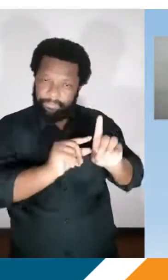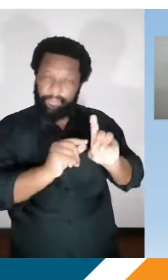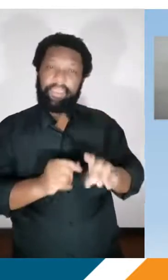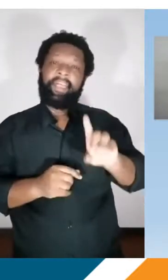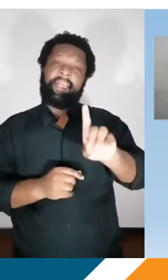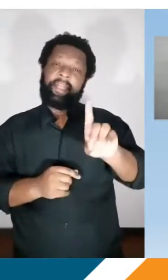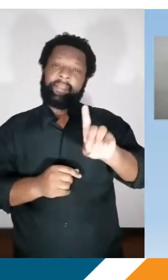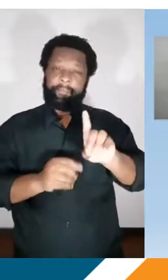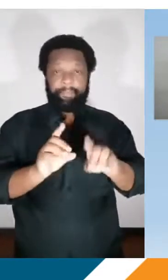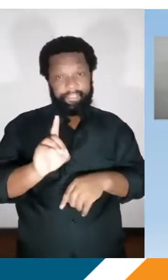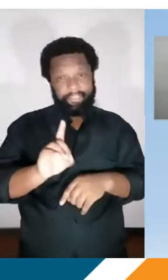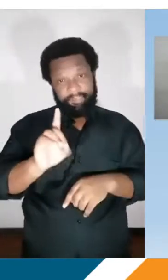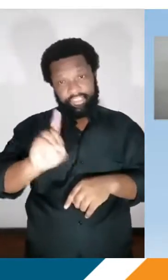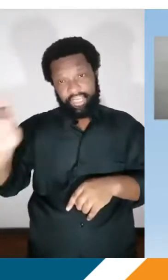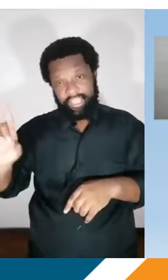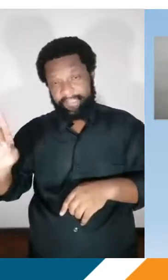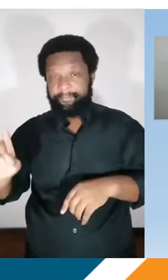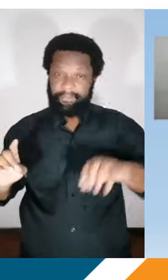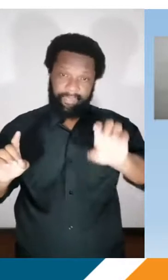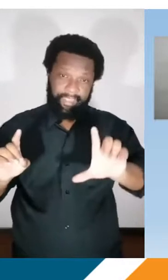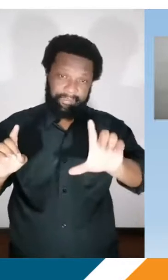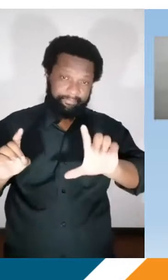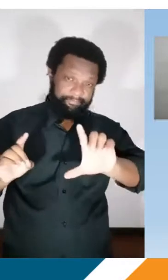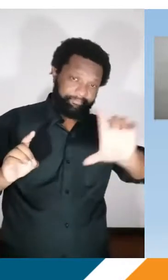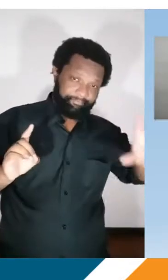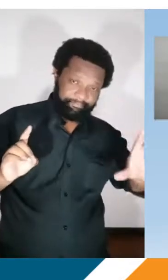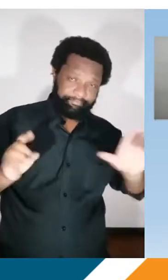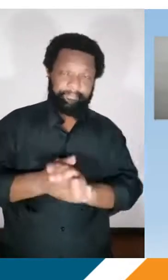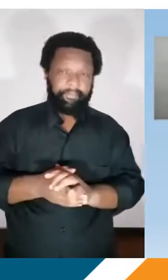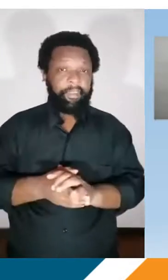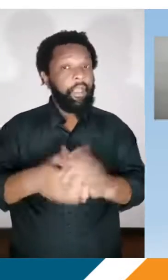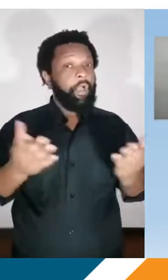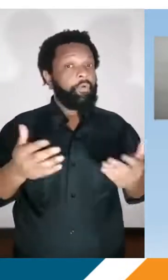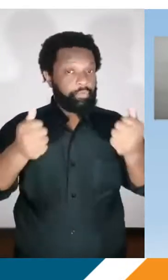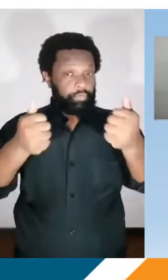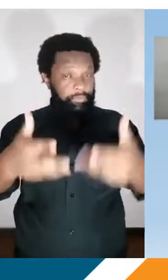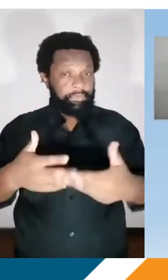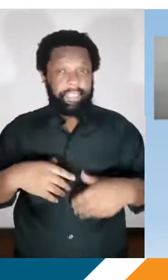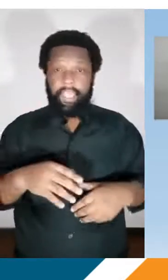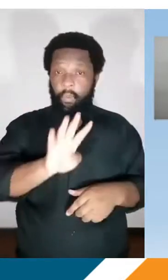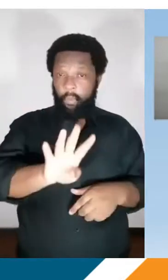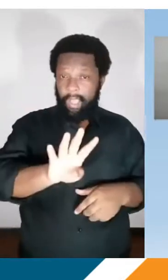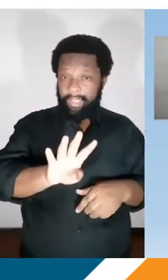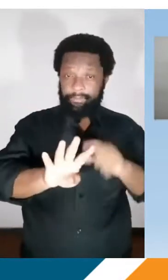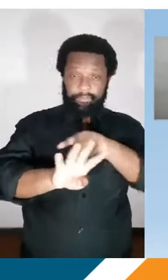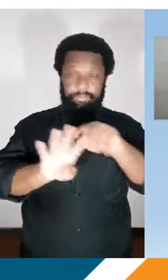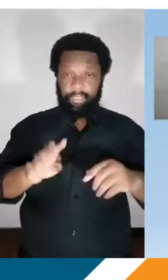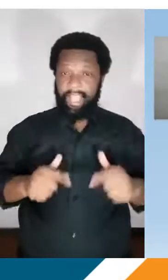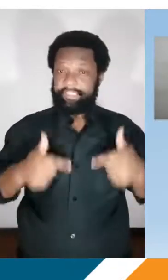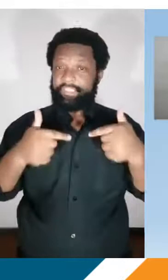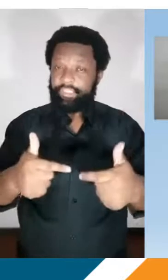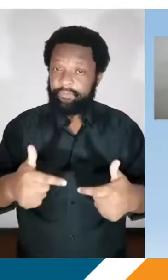é aldestrógeno, desvia de luz para a direita, e o Lzinho para a esquerda. Como eu disse para vocês que eu tenho 4 isômeros